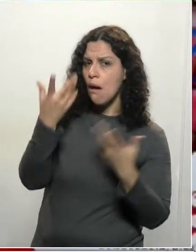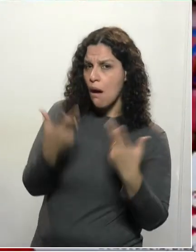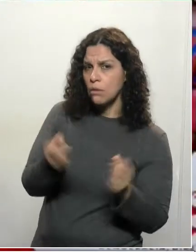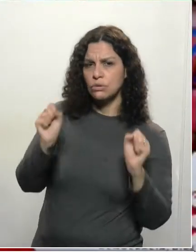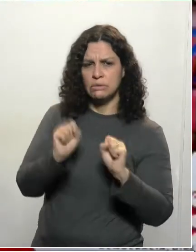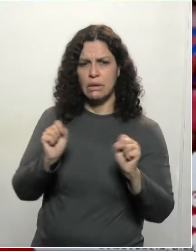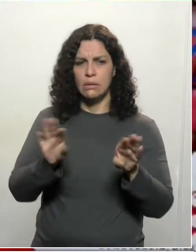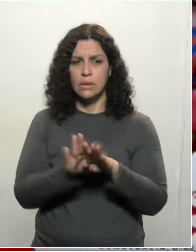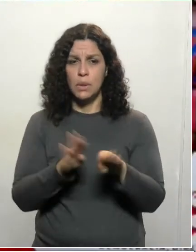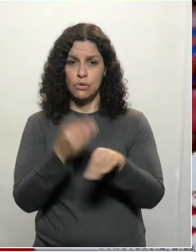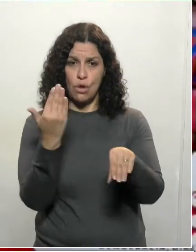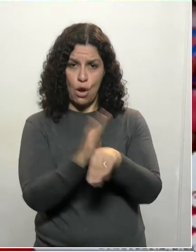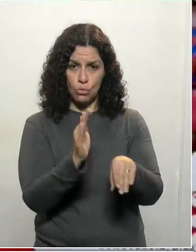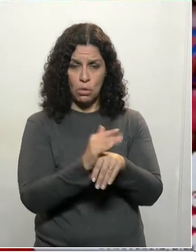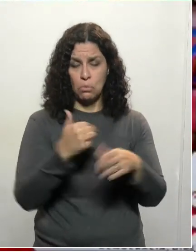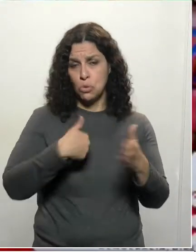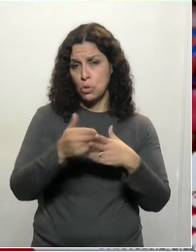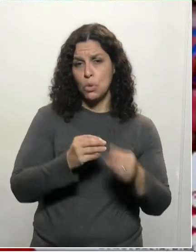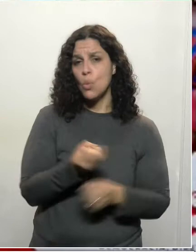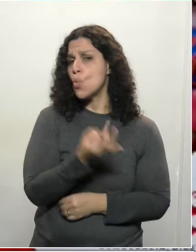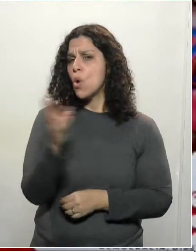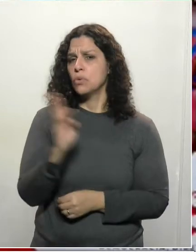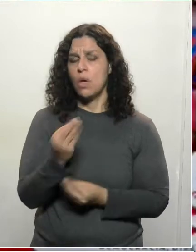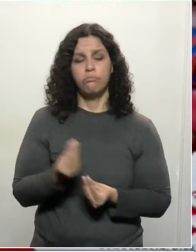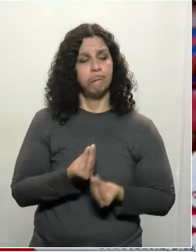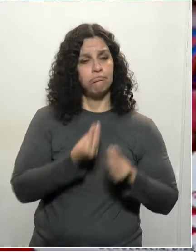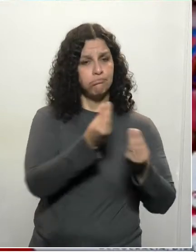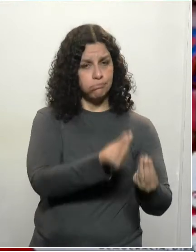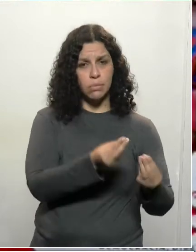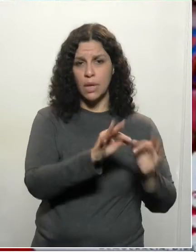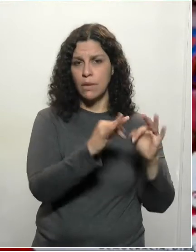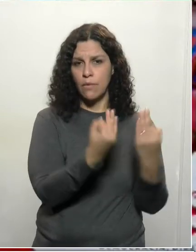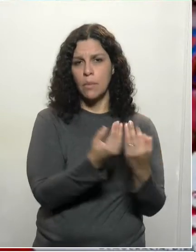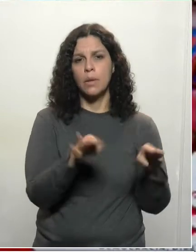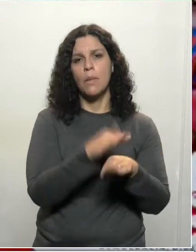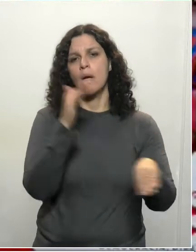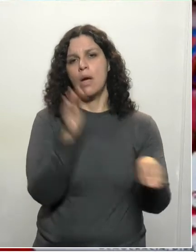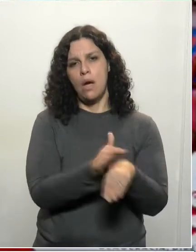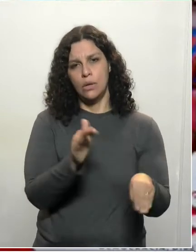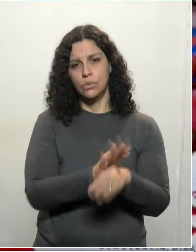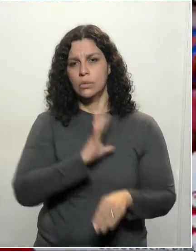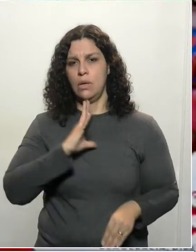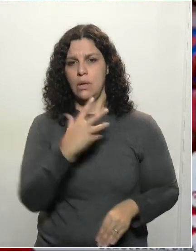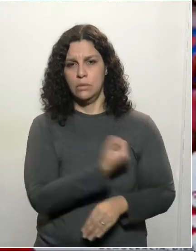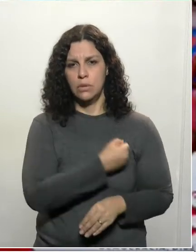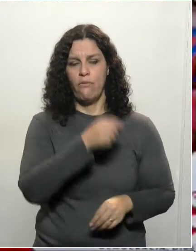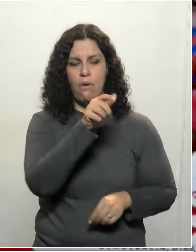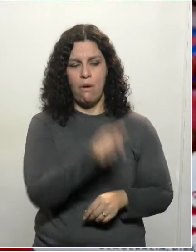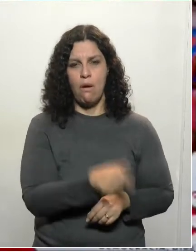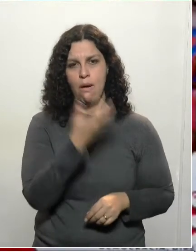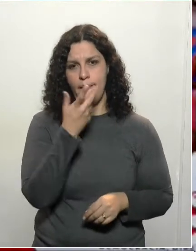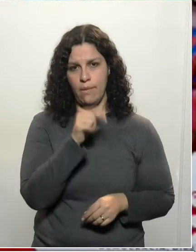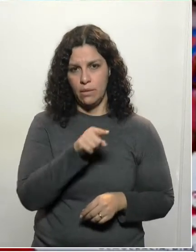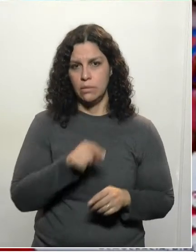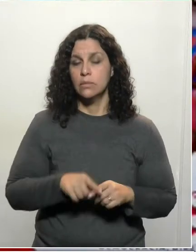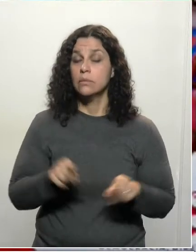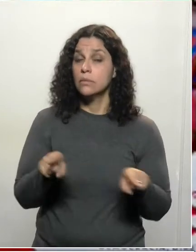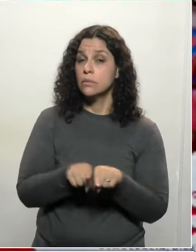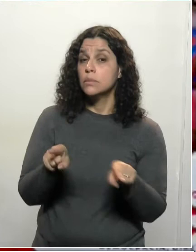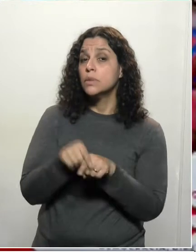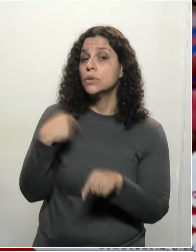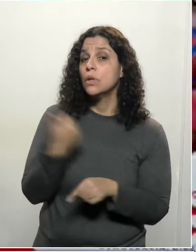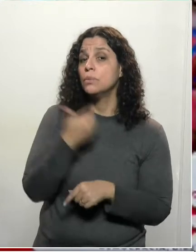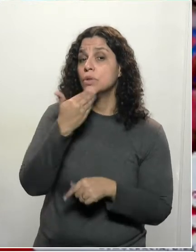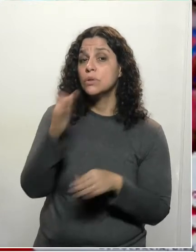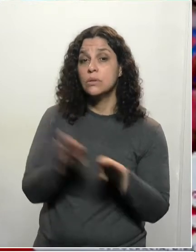o deputado que achar que tem condições de contribuir, independente do valor, vai estar, com certeza, ajudando a salvar a vida do Valentim. E mais do que isso, é